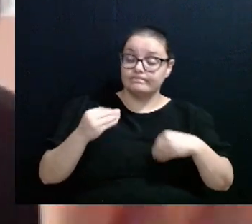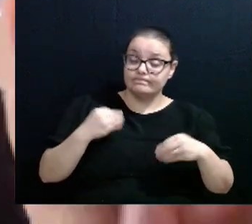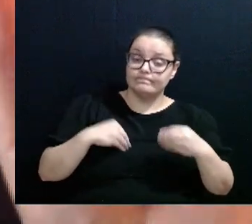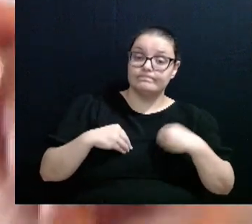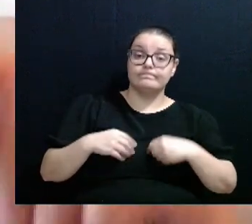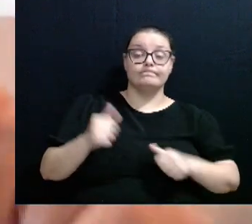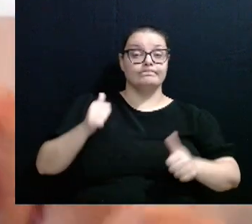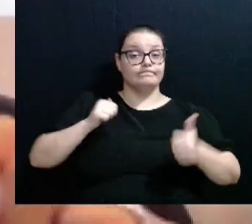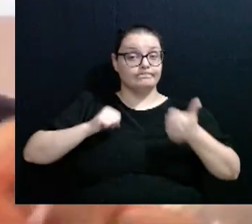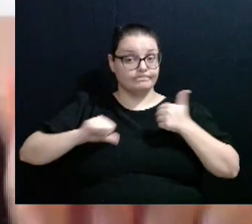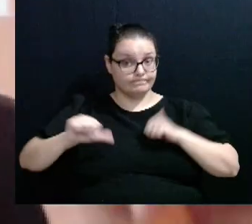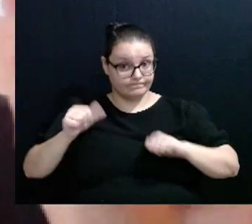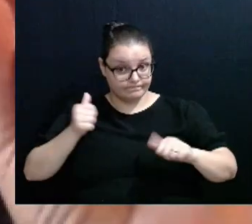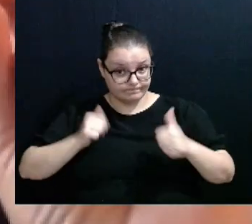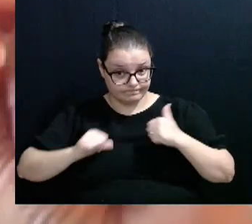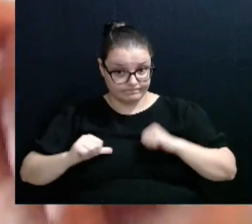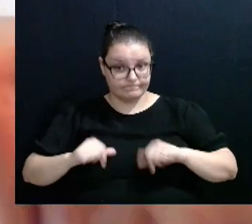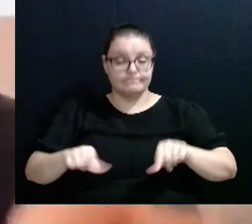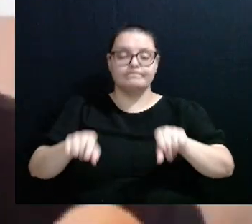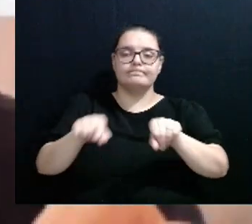ansiedade e também